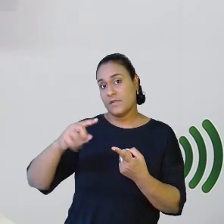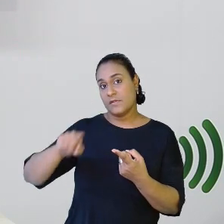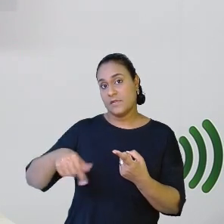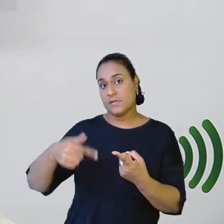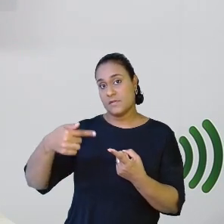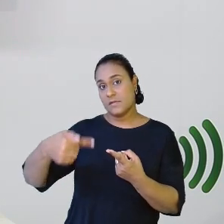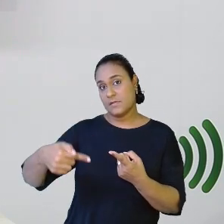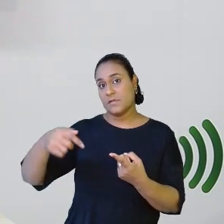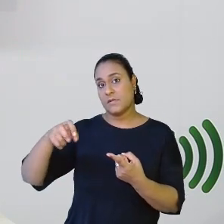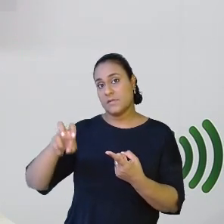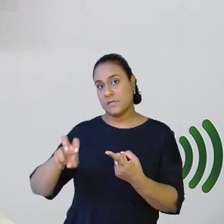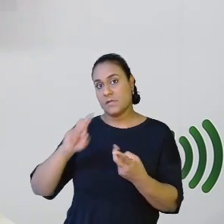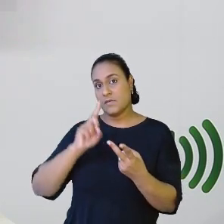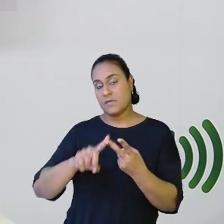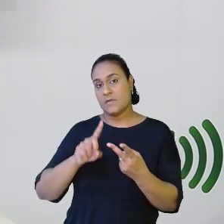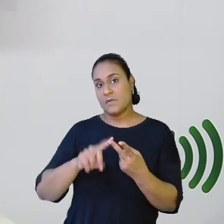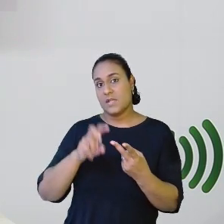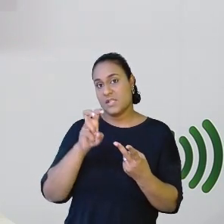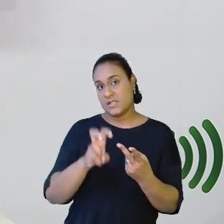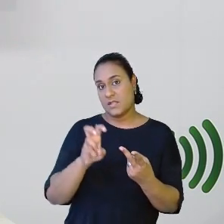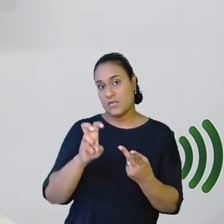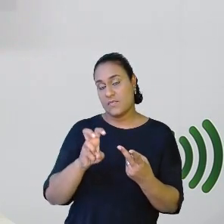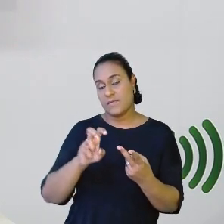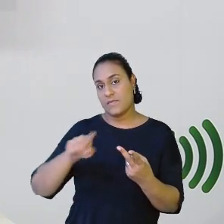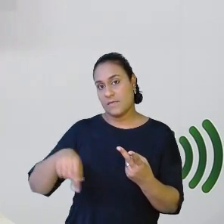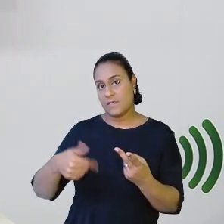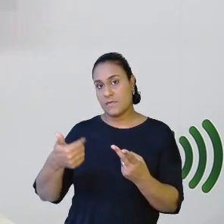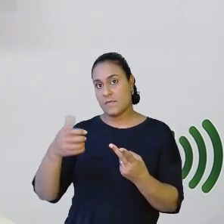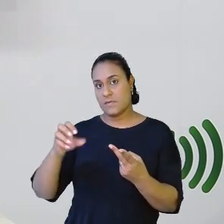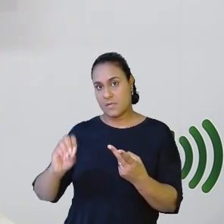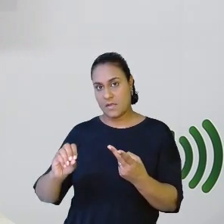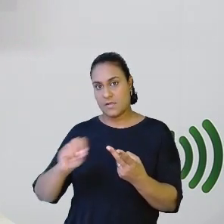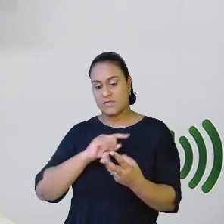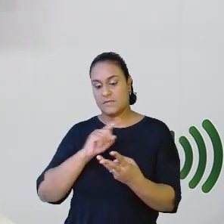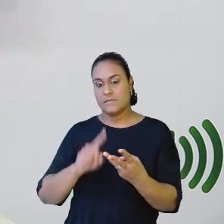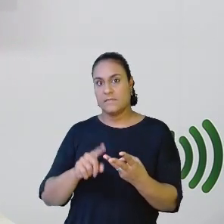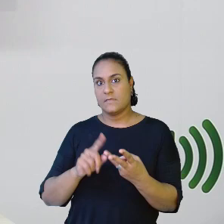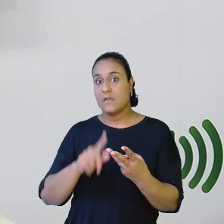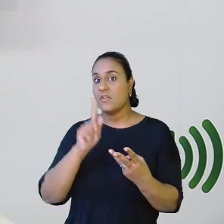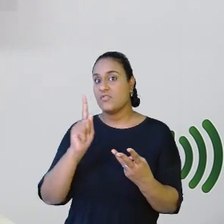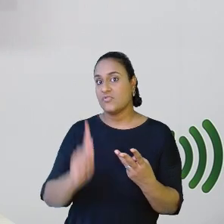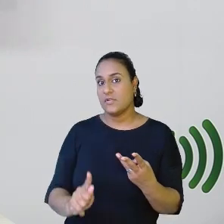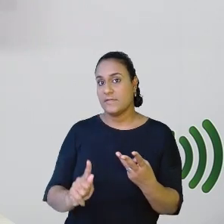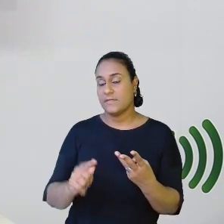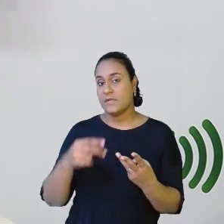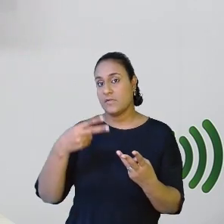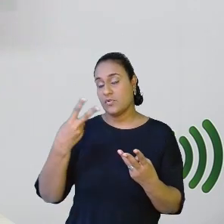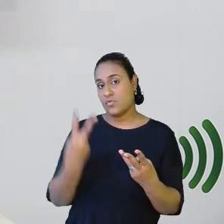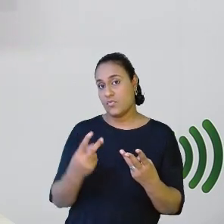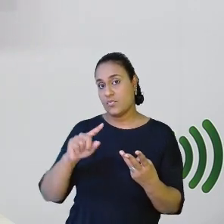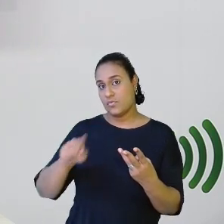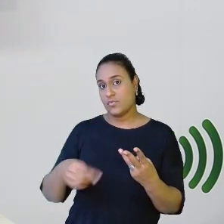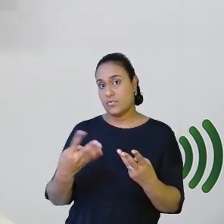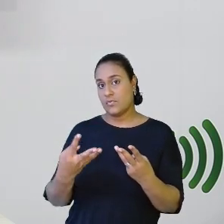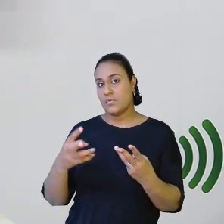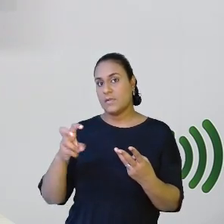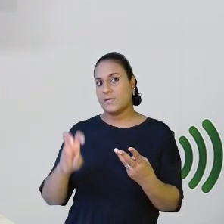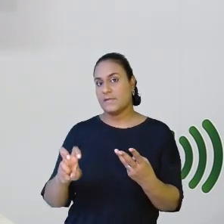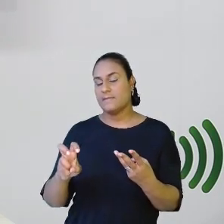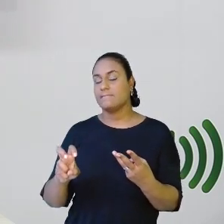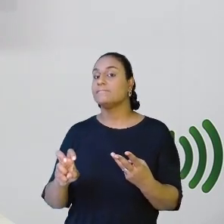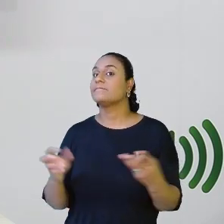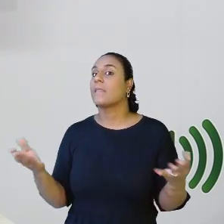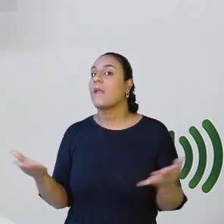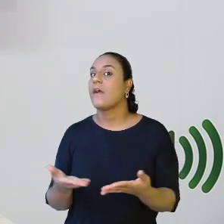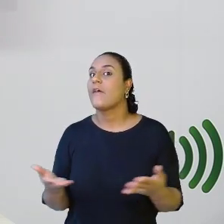3,75, a B, R$ 5,10 e tem a tarifa G, que é de R$ 2,45.